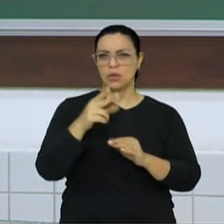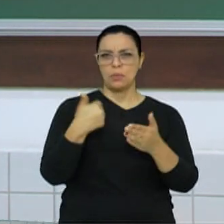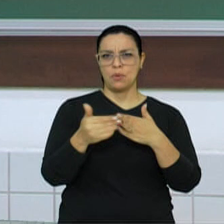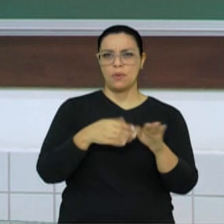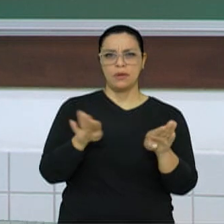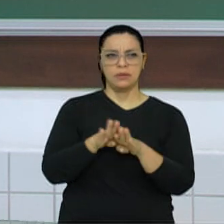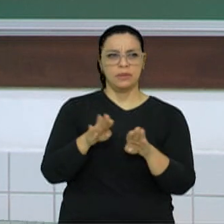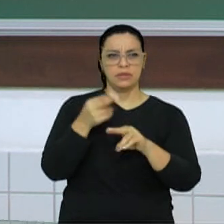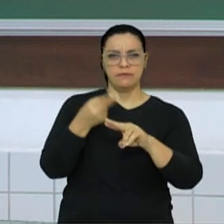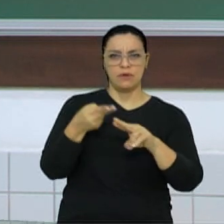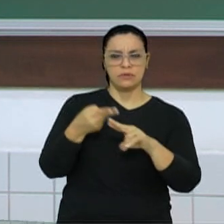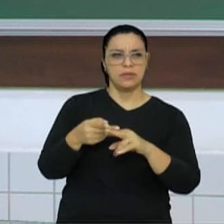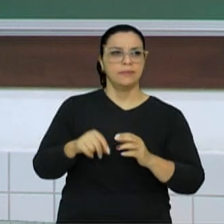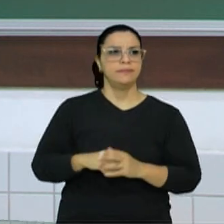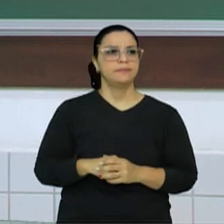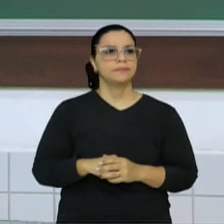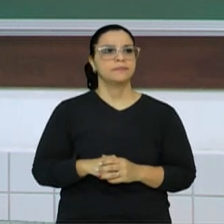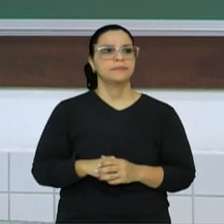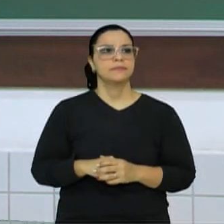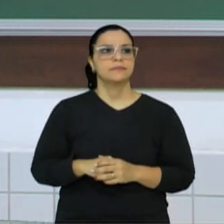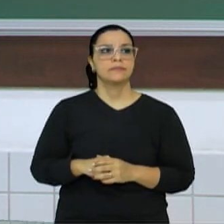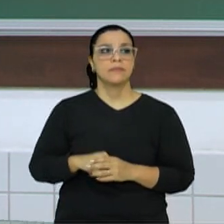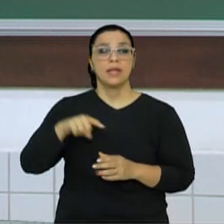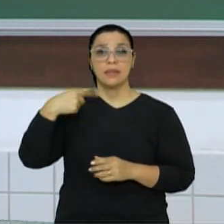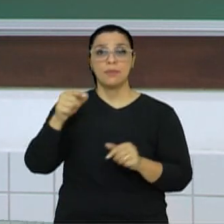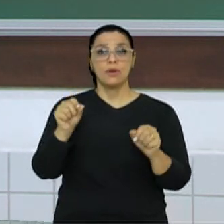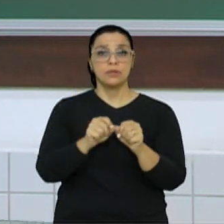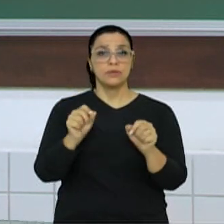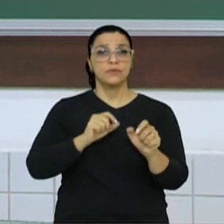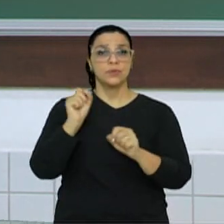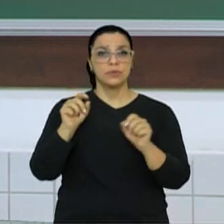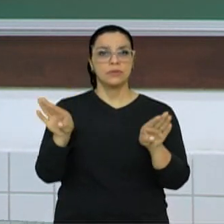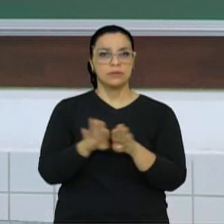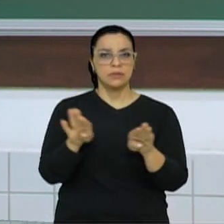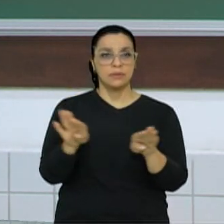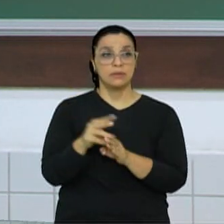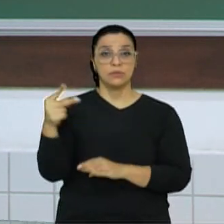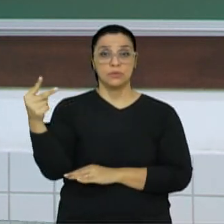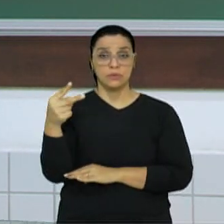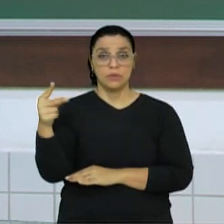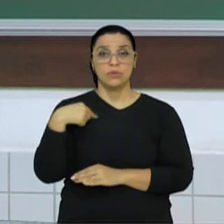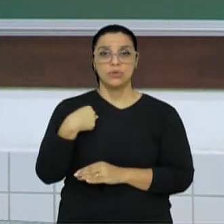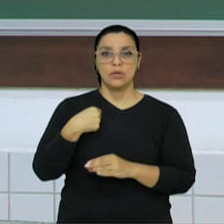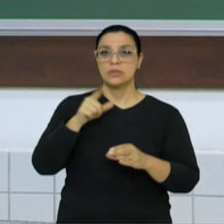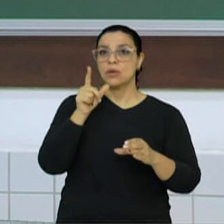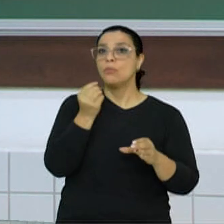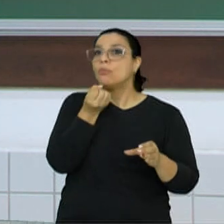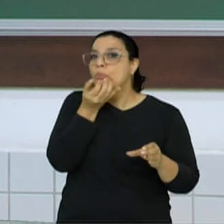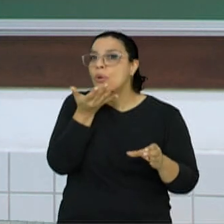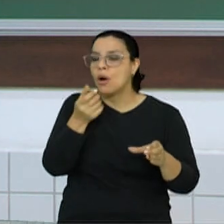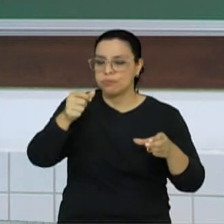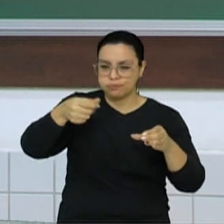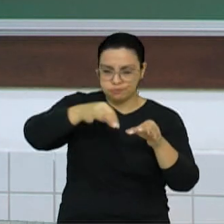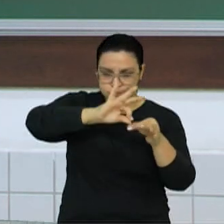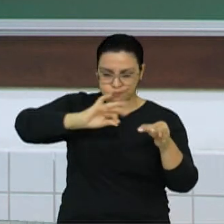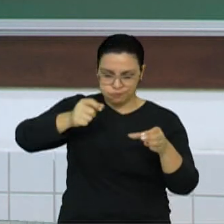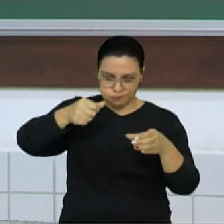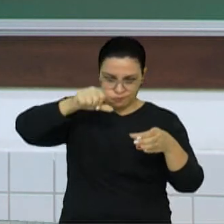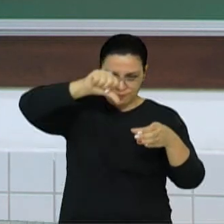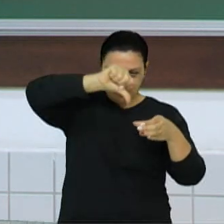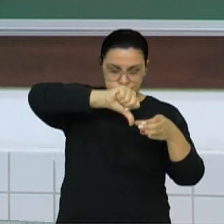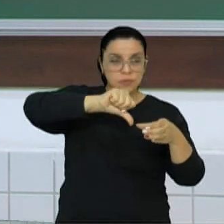Pode ser qualquer marca, essa gelatina. E o que eu fiz aqui, nessa segunda parte? Dissolvi, né? Na verdade,